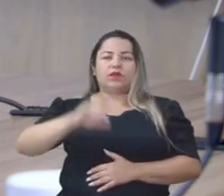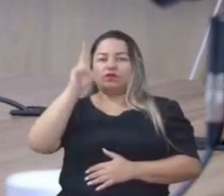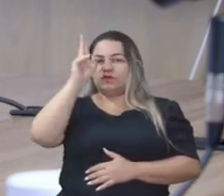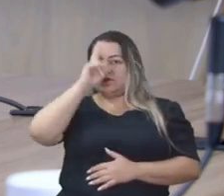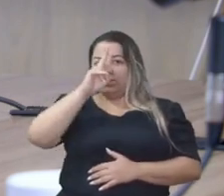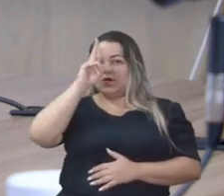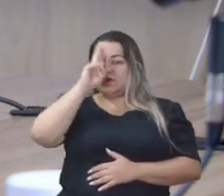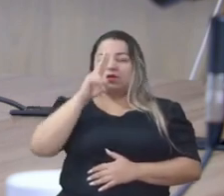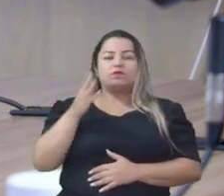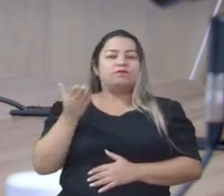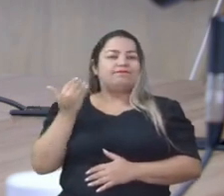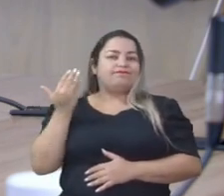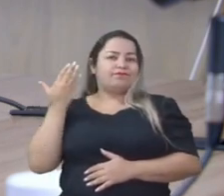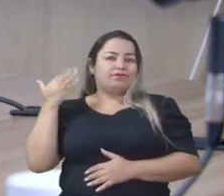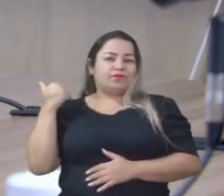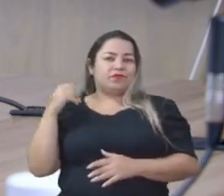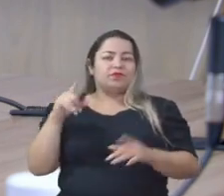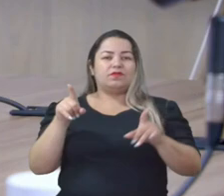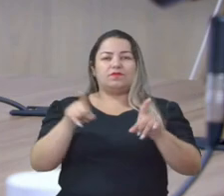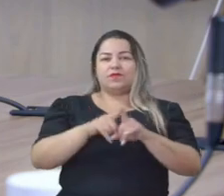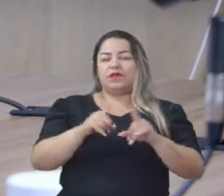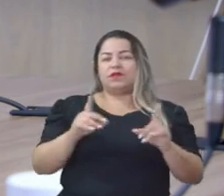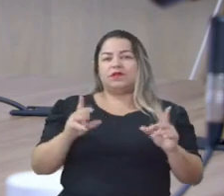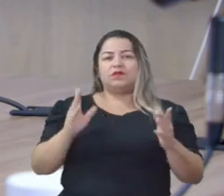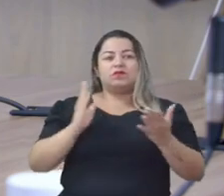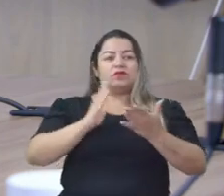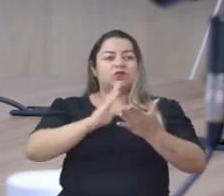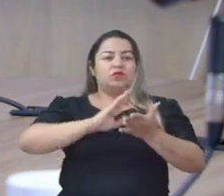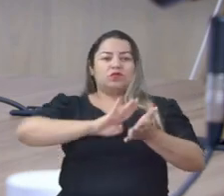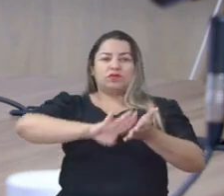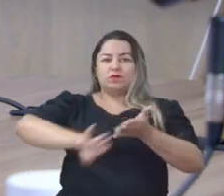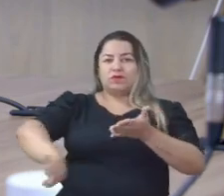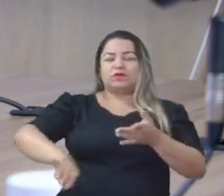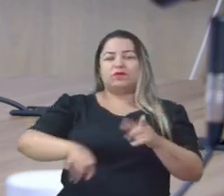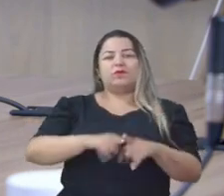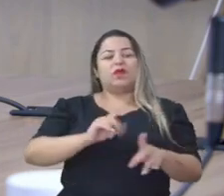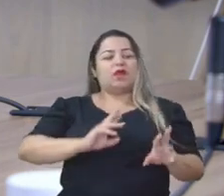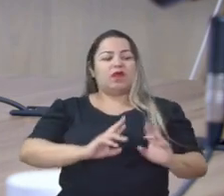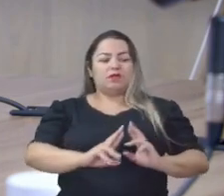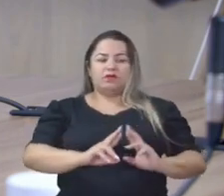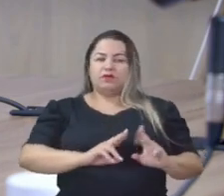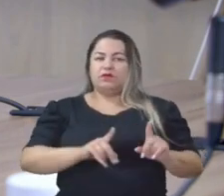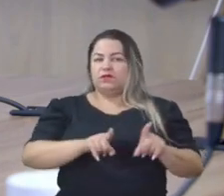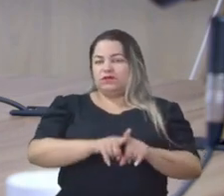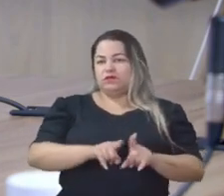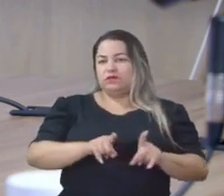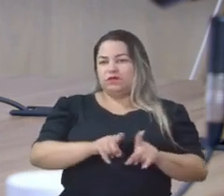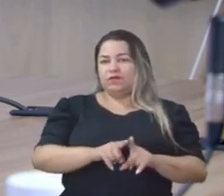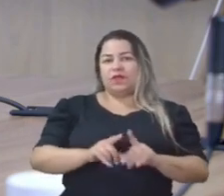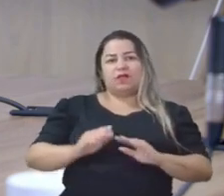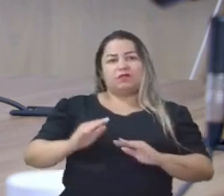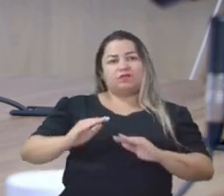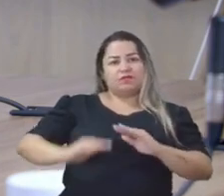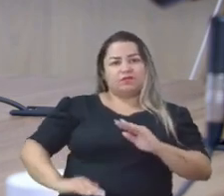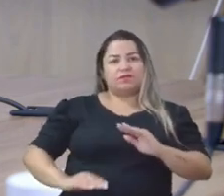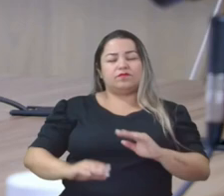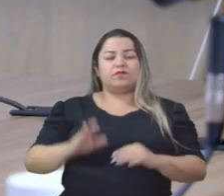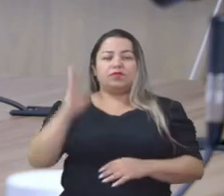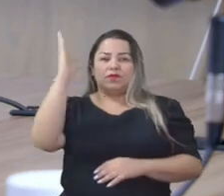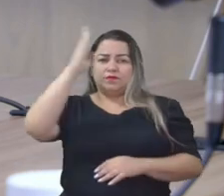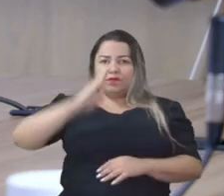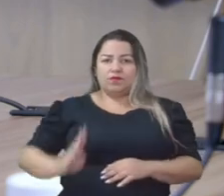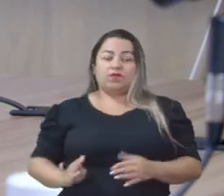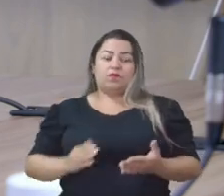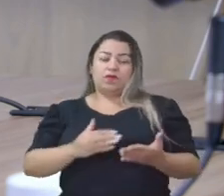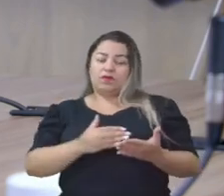vezes acaba sendo apagada, assim como muitas outras coisas relacionadas a minorias aqui no Brasil. Então,